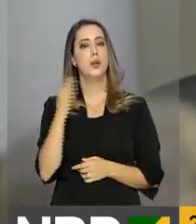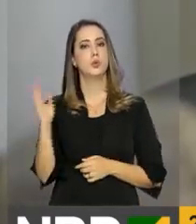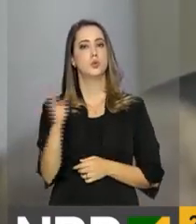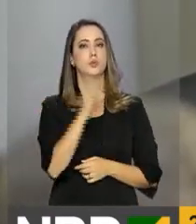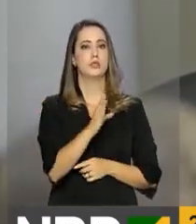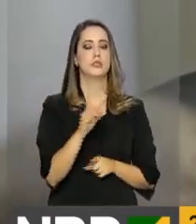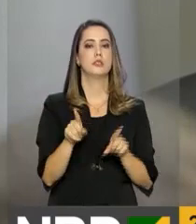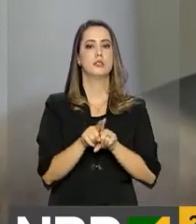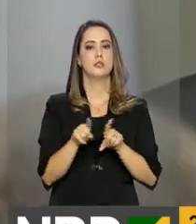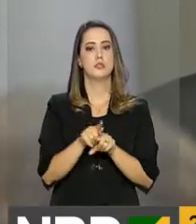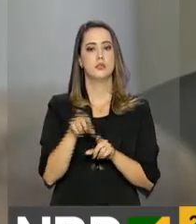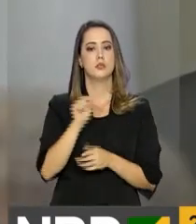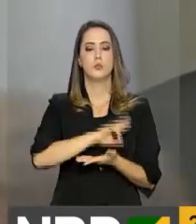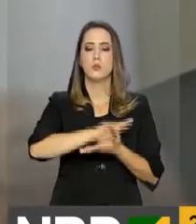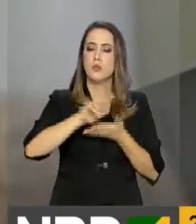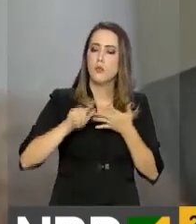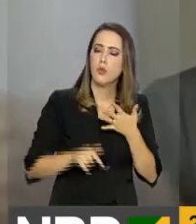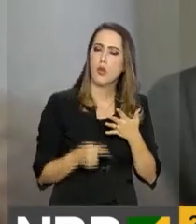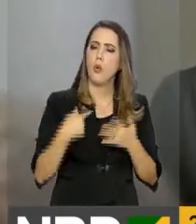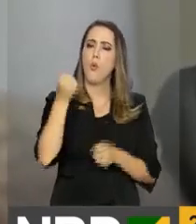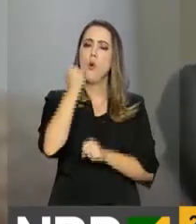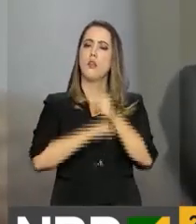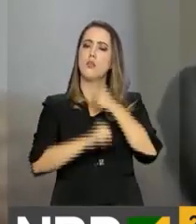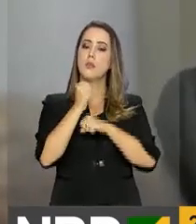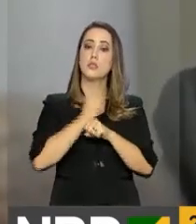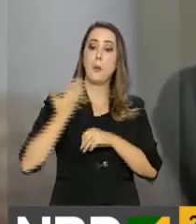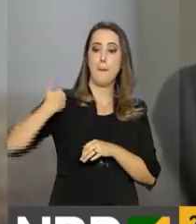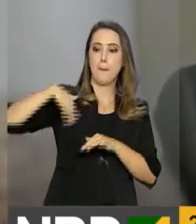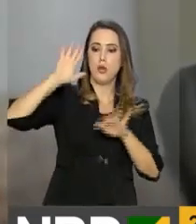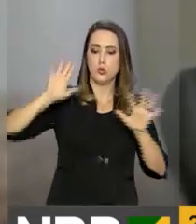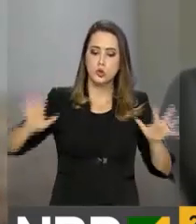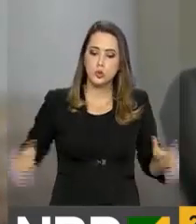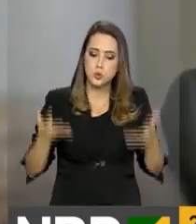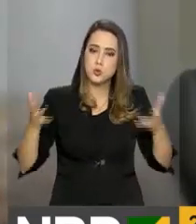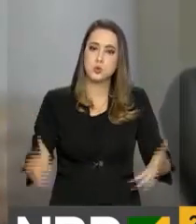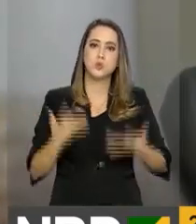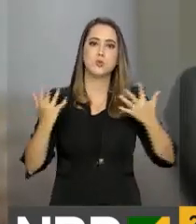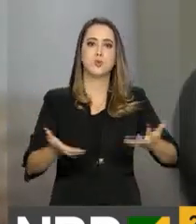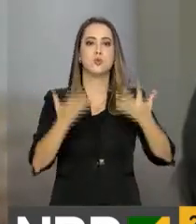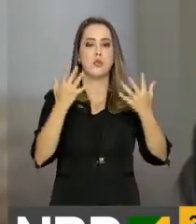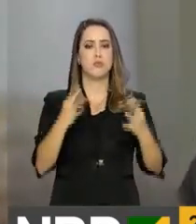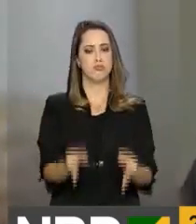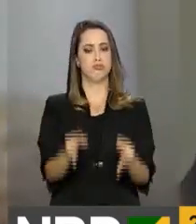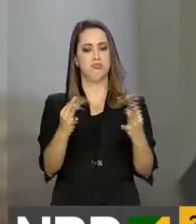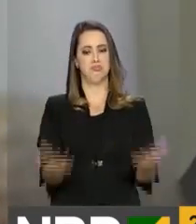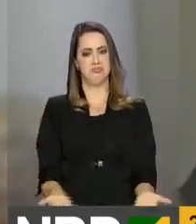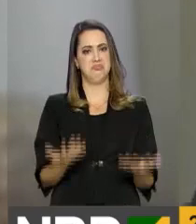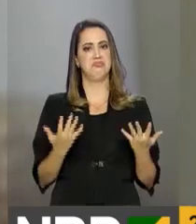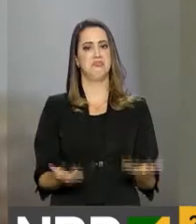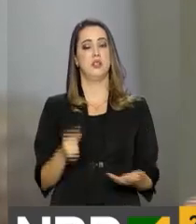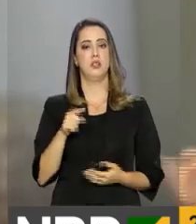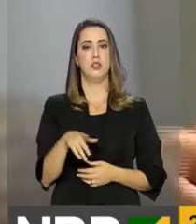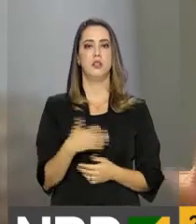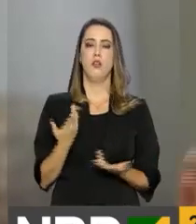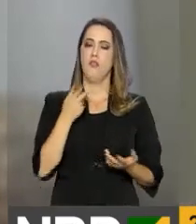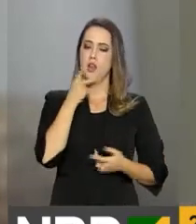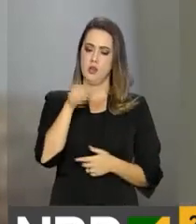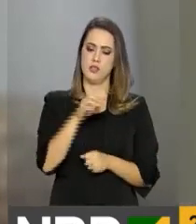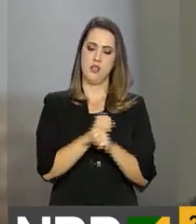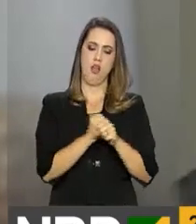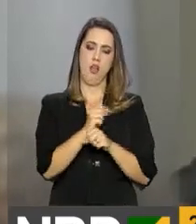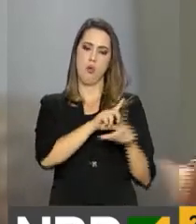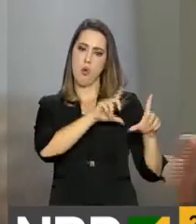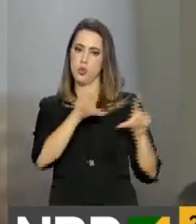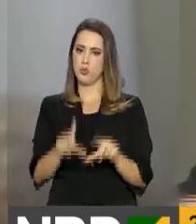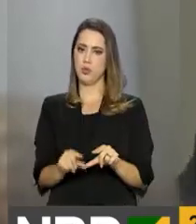etc., no ano passado, foi uma das maiores safras que já se conheceu. E até se dizia, bom, mas neste ano vai cair. Não vai cair muito,